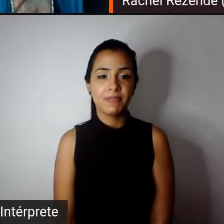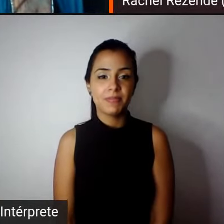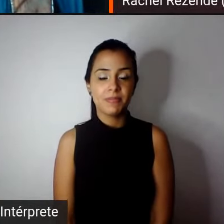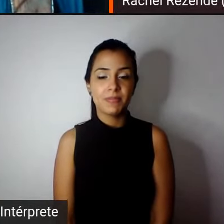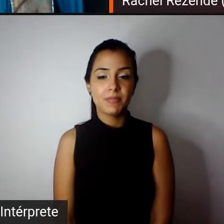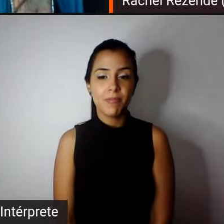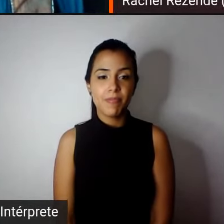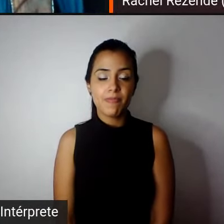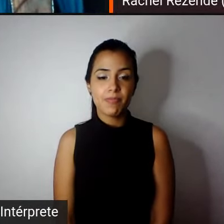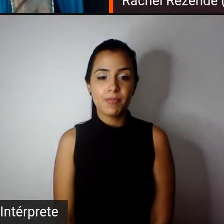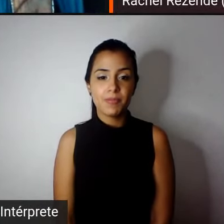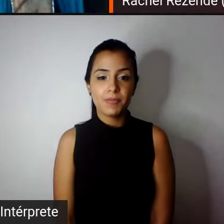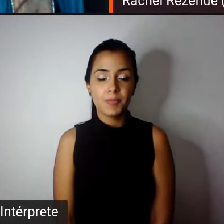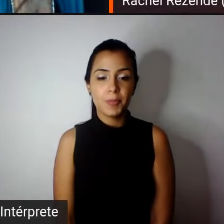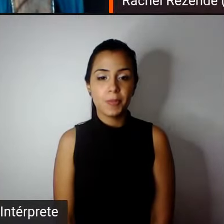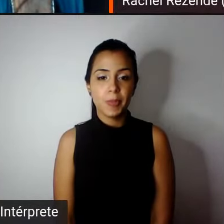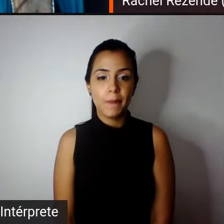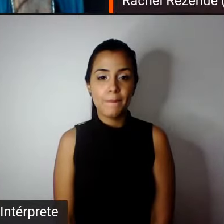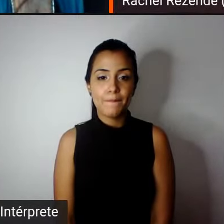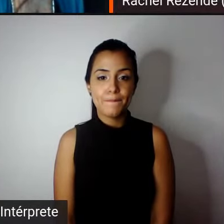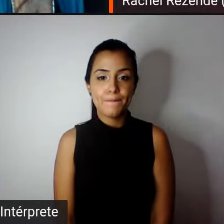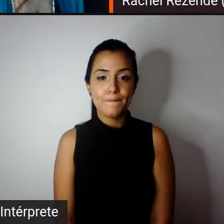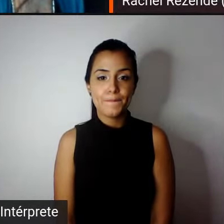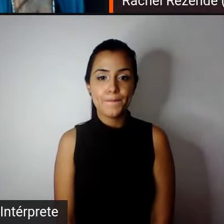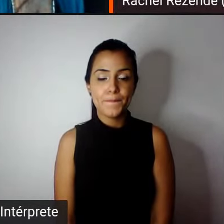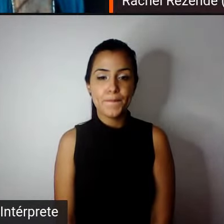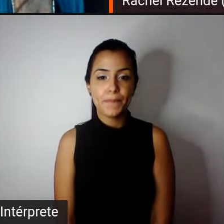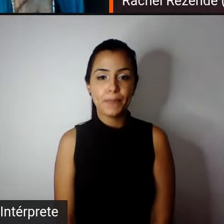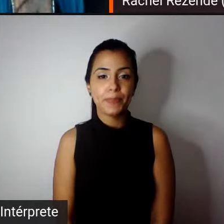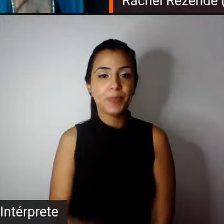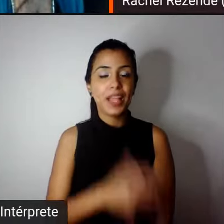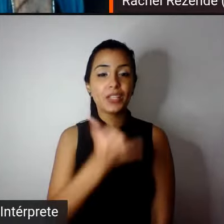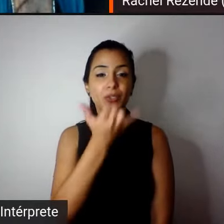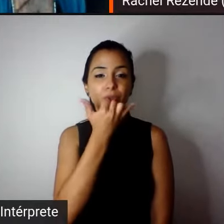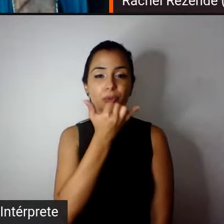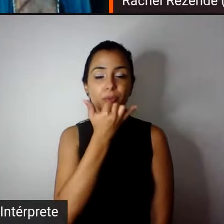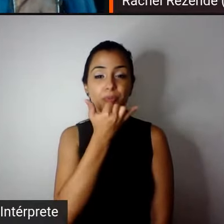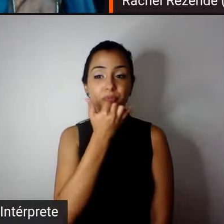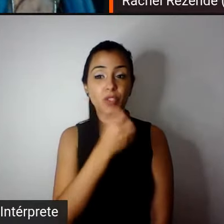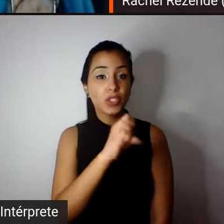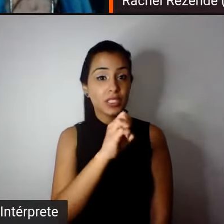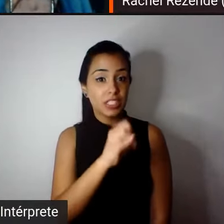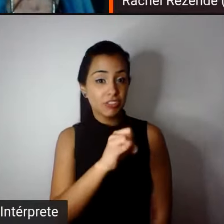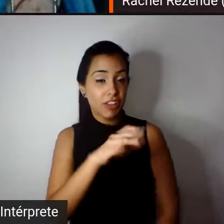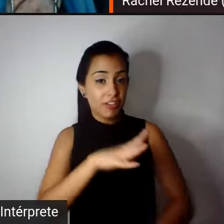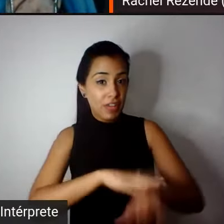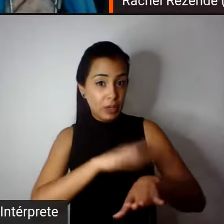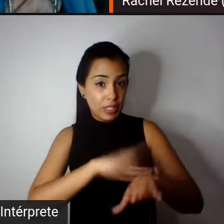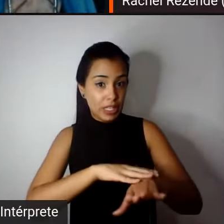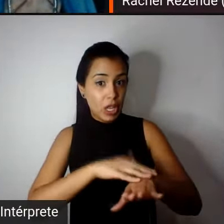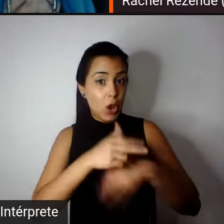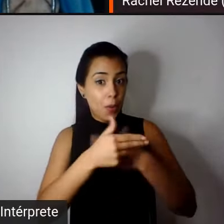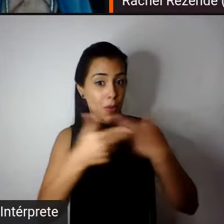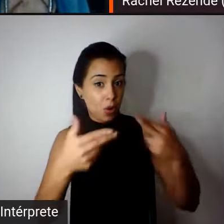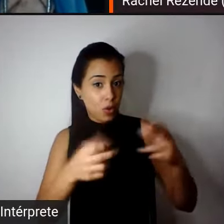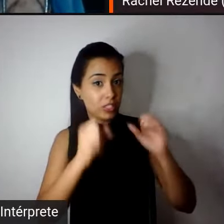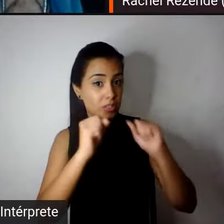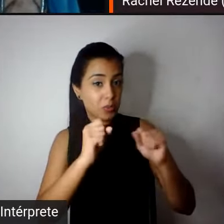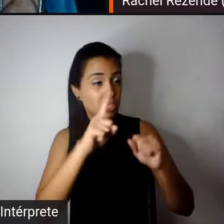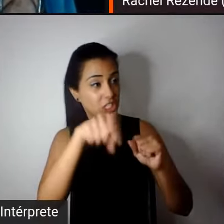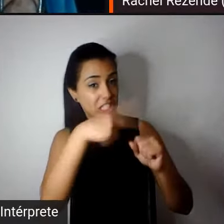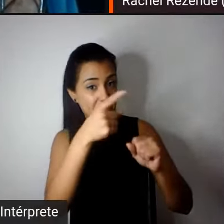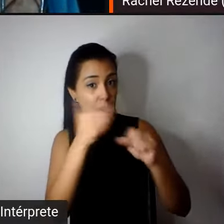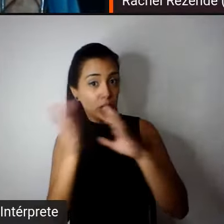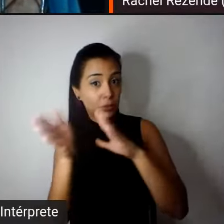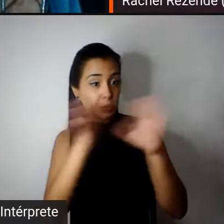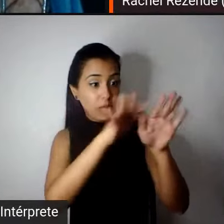microfone. Tá, desculpa. Miguel, se tiver faltado alguma questão, a gente pode amarrar no final, tá? A